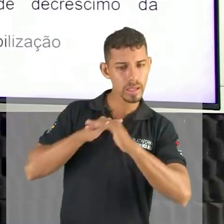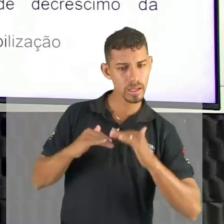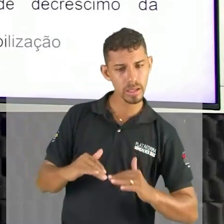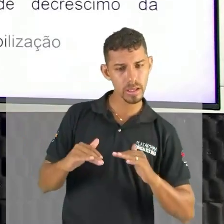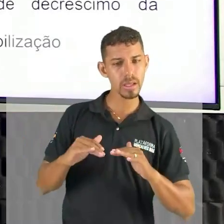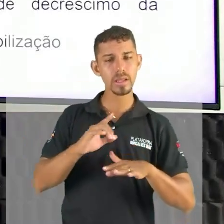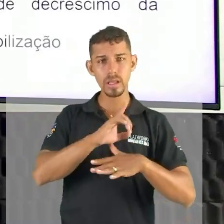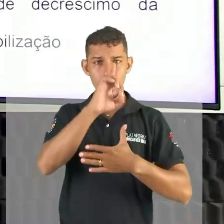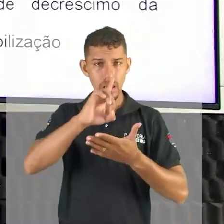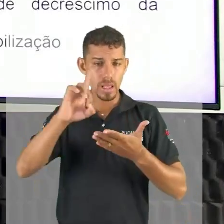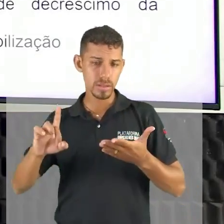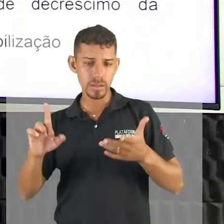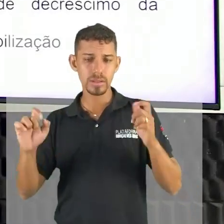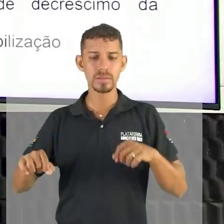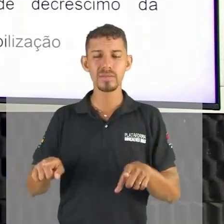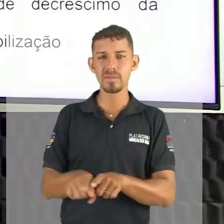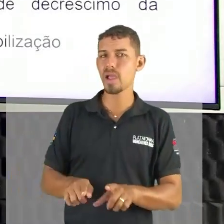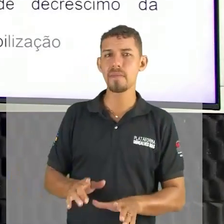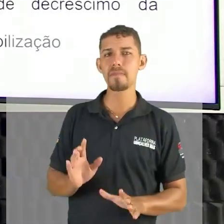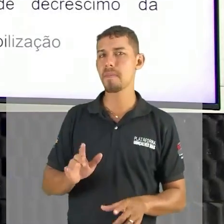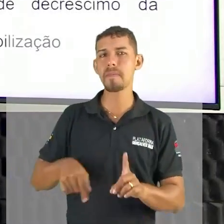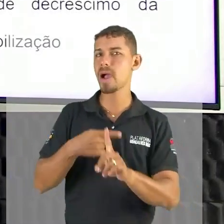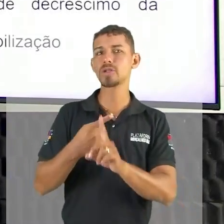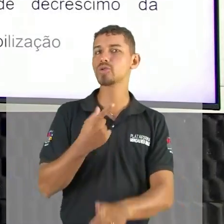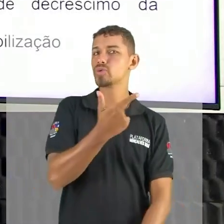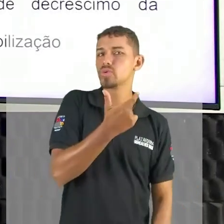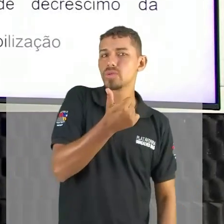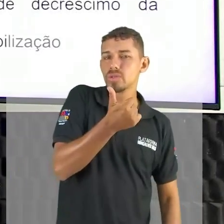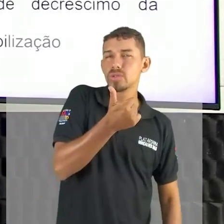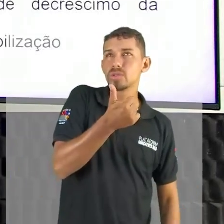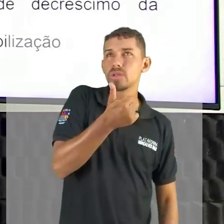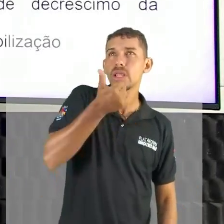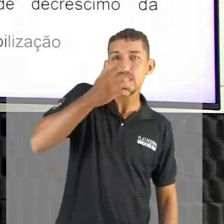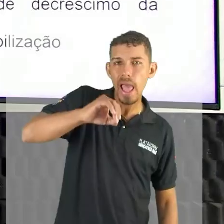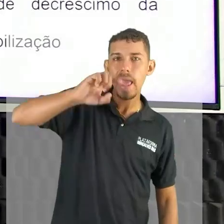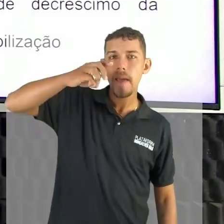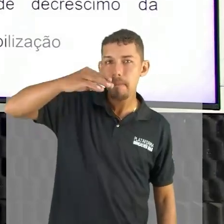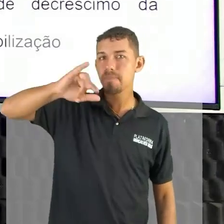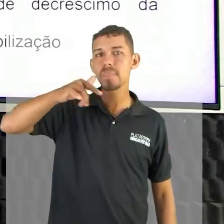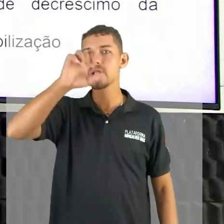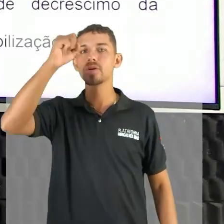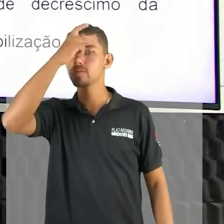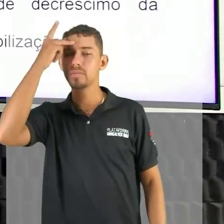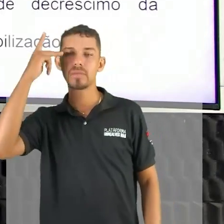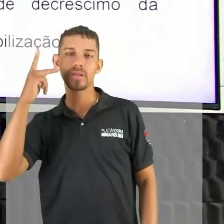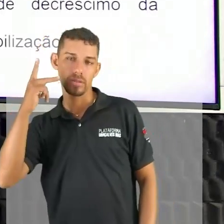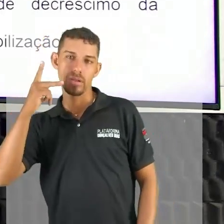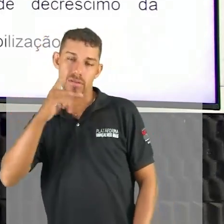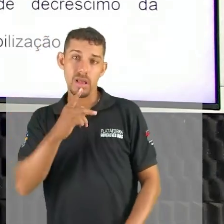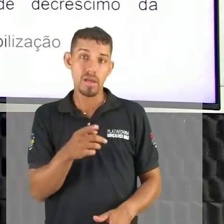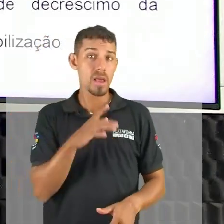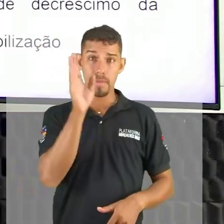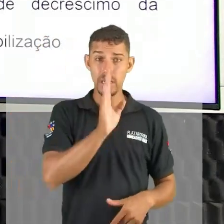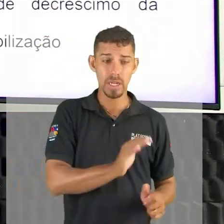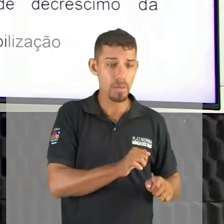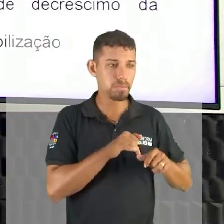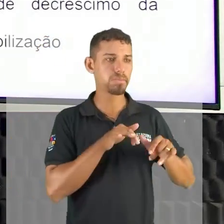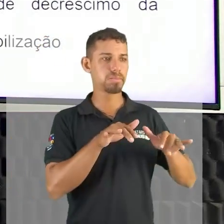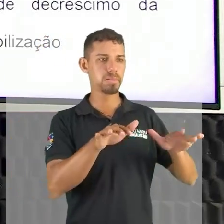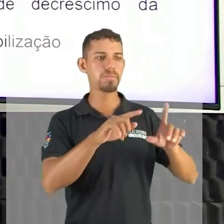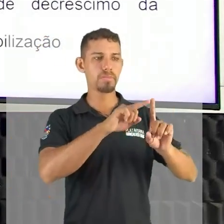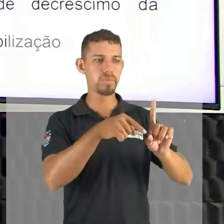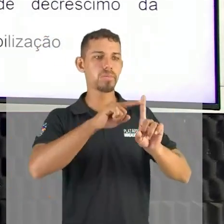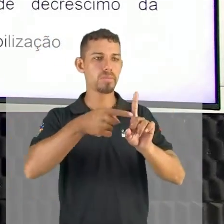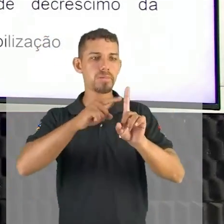mais de 210 milhões de pessoas. A população brasileira continua crescendo. Não é porque a natalidade reduziu que a